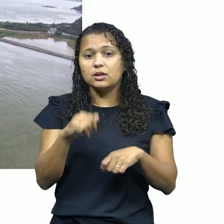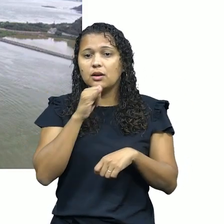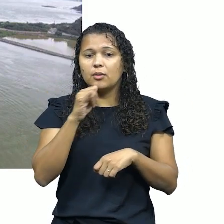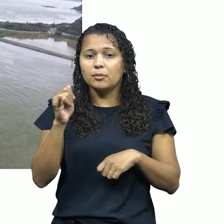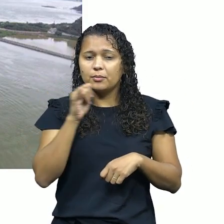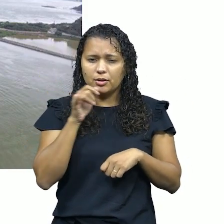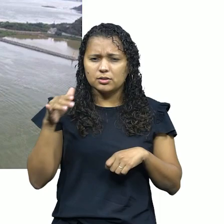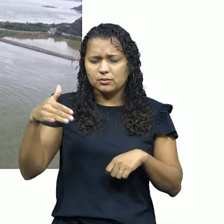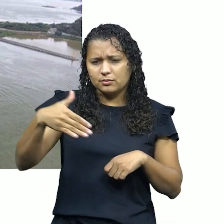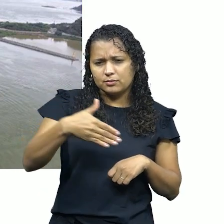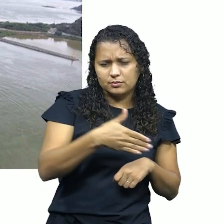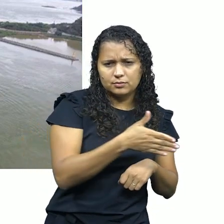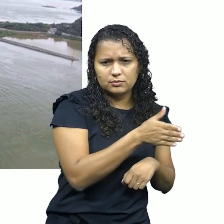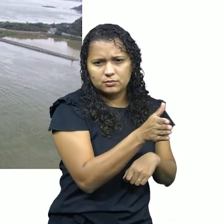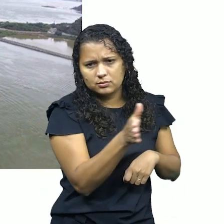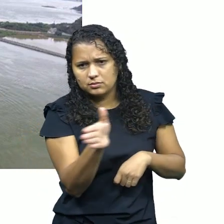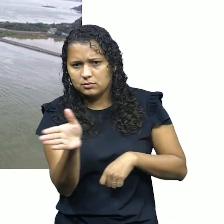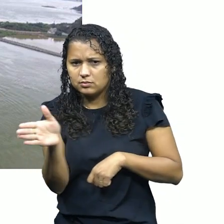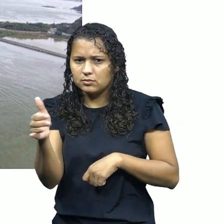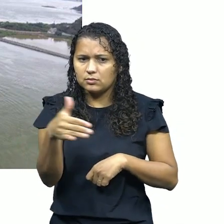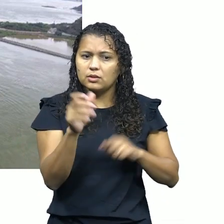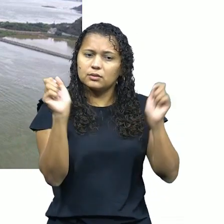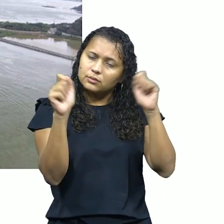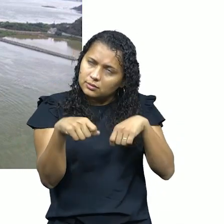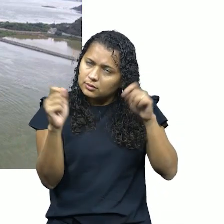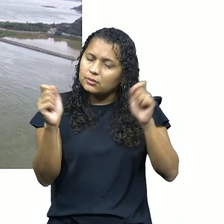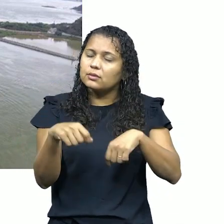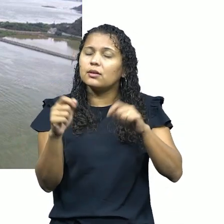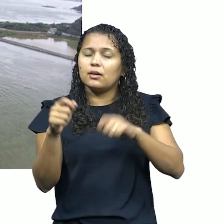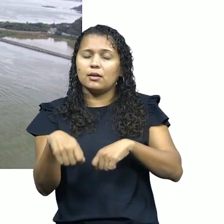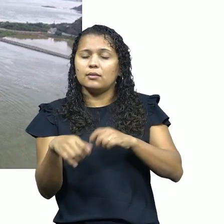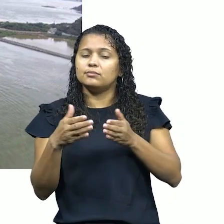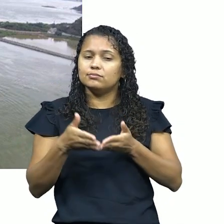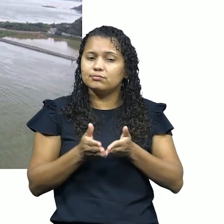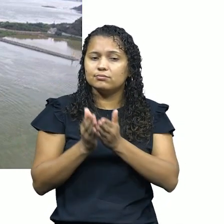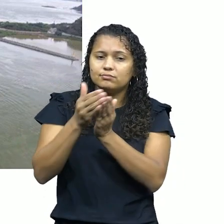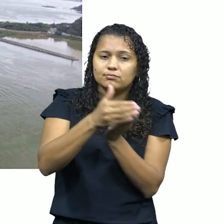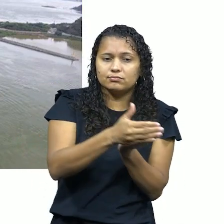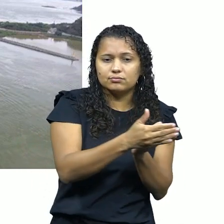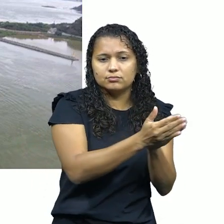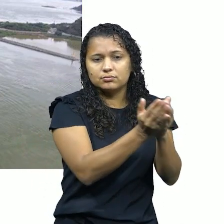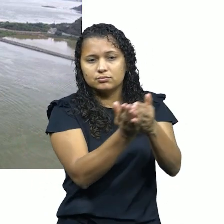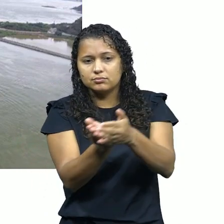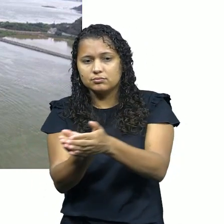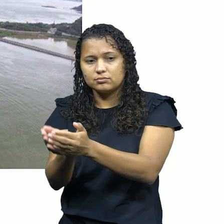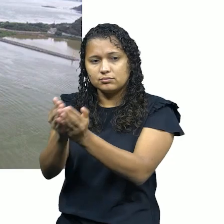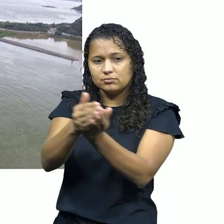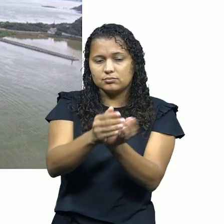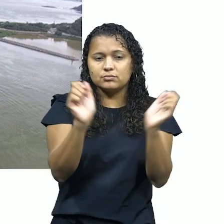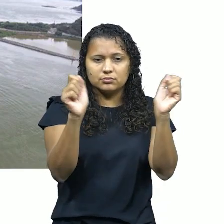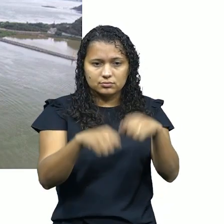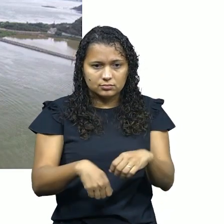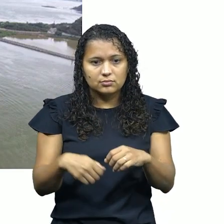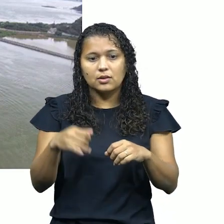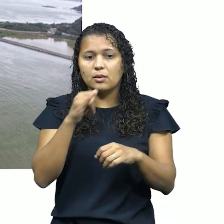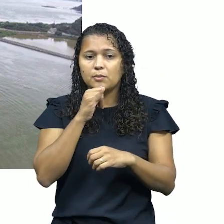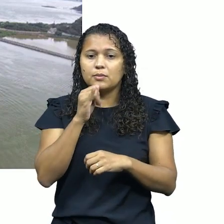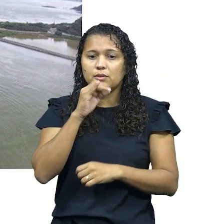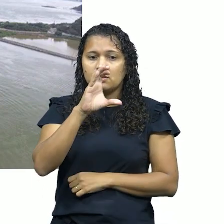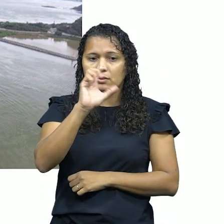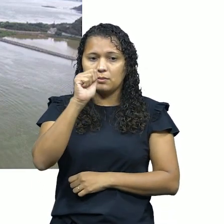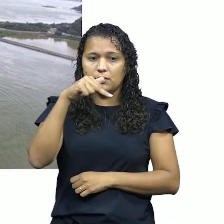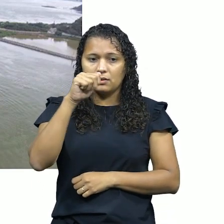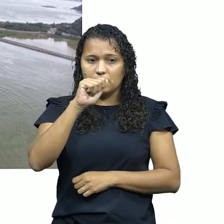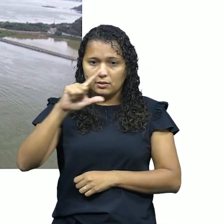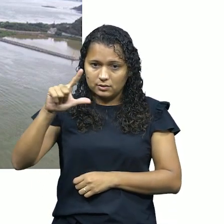as curvas para que esse navio adentre a área do porto. Então, ele une trechos do canal